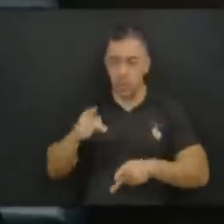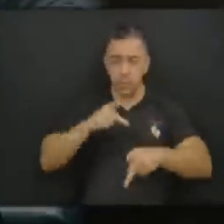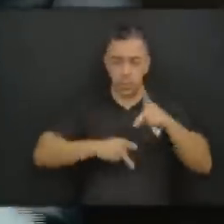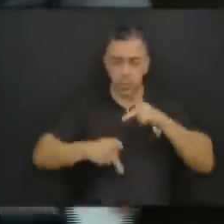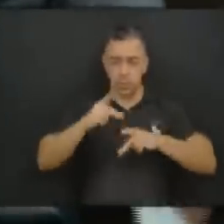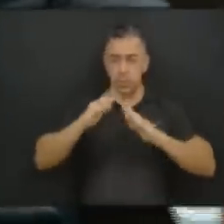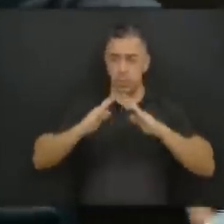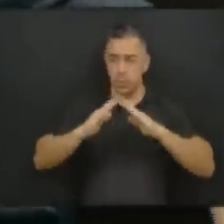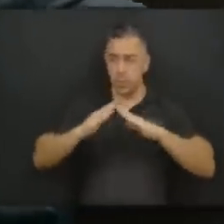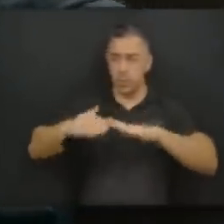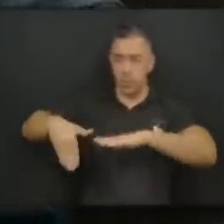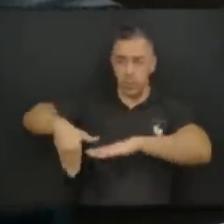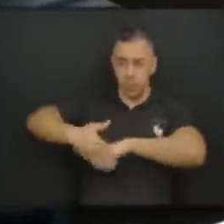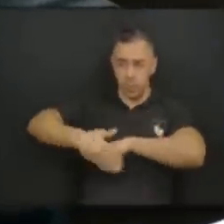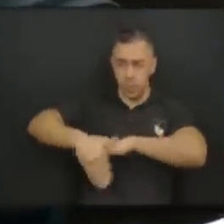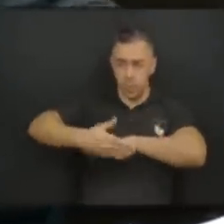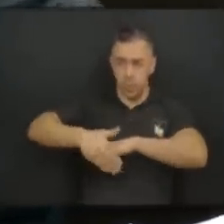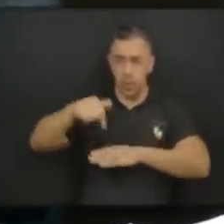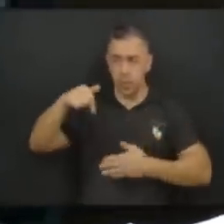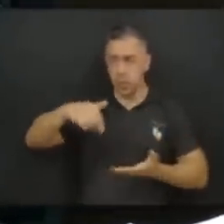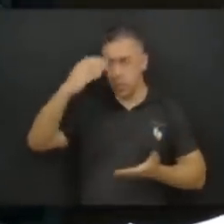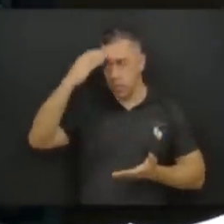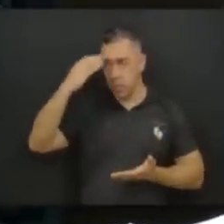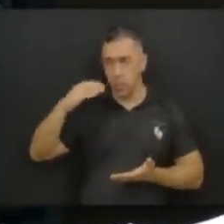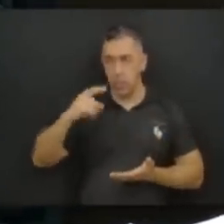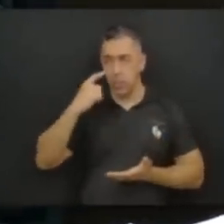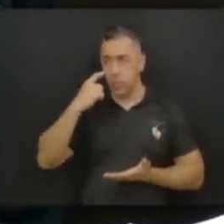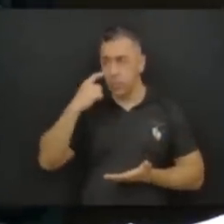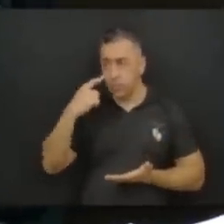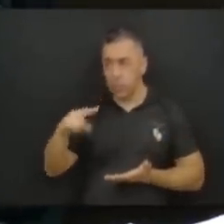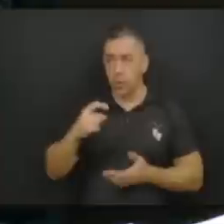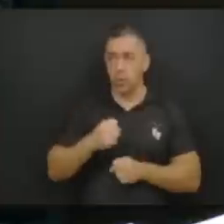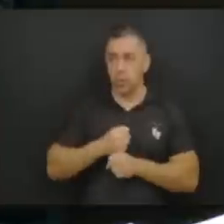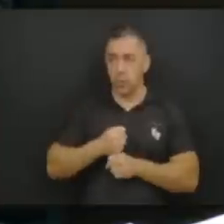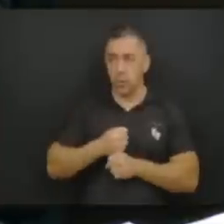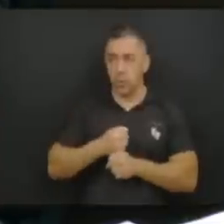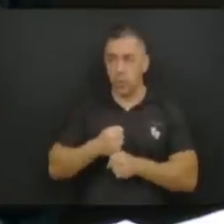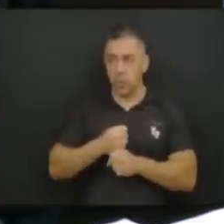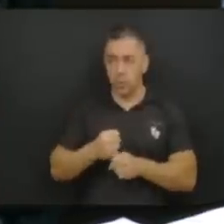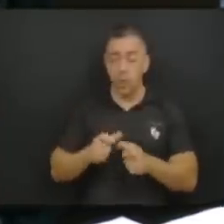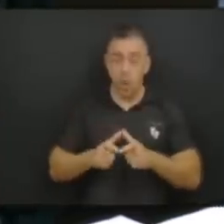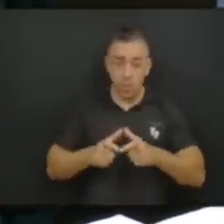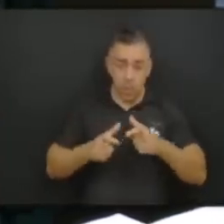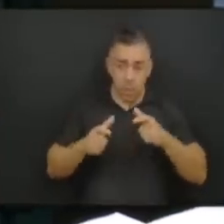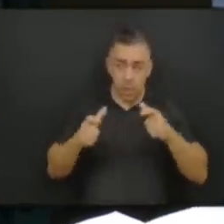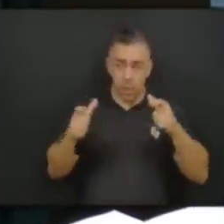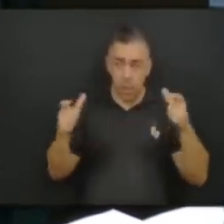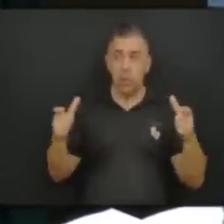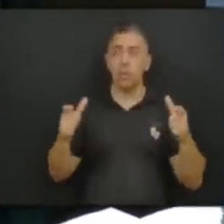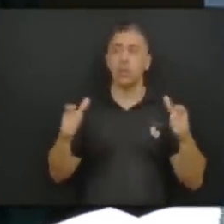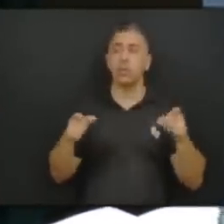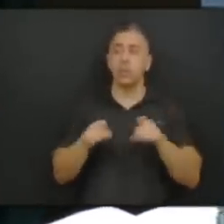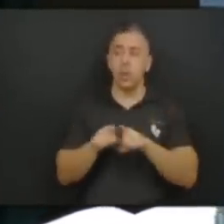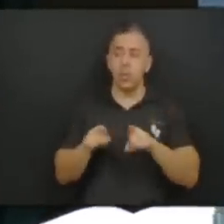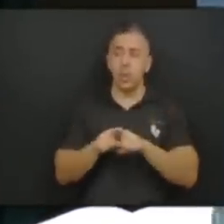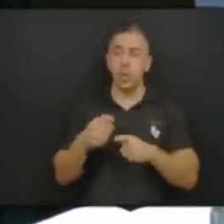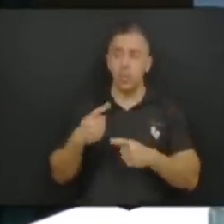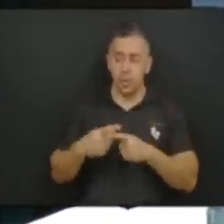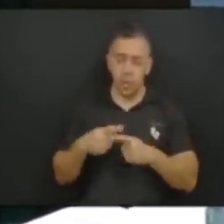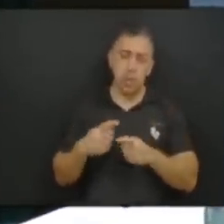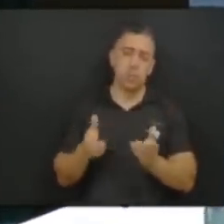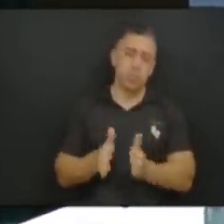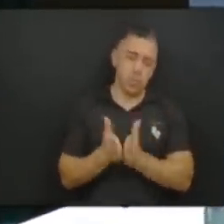em situação de rua que aqui em Curitiba a gente tem visto nos últimos anos é um acréscimo claro devido a a